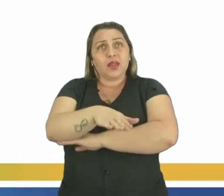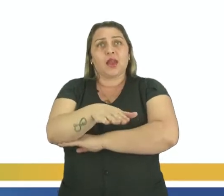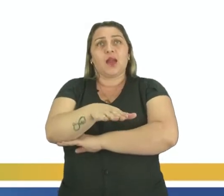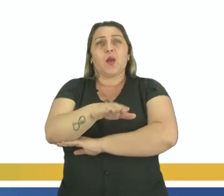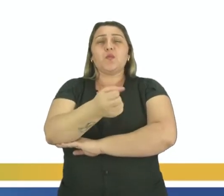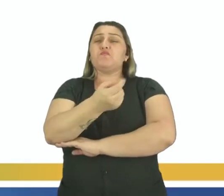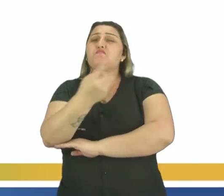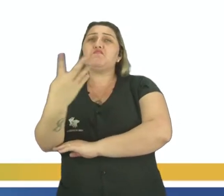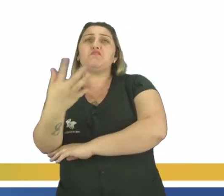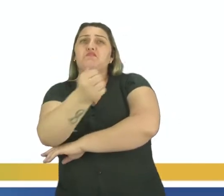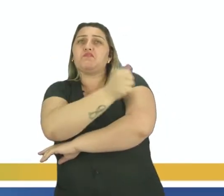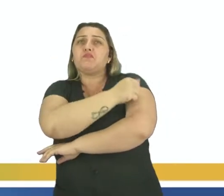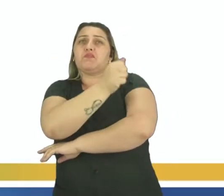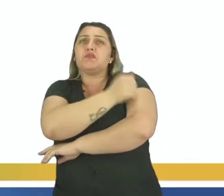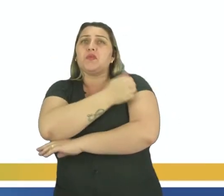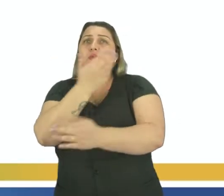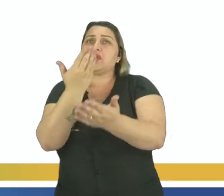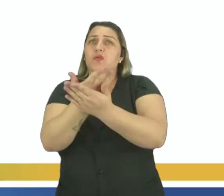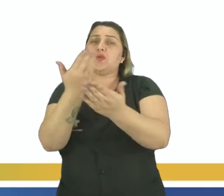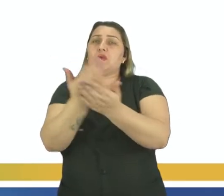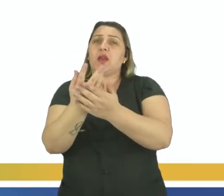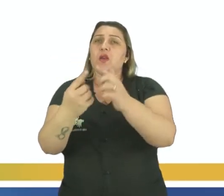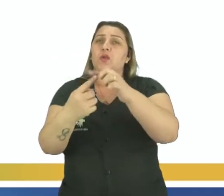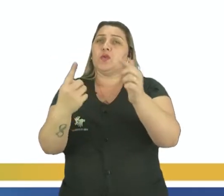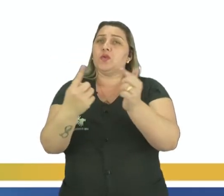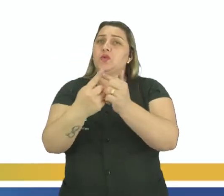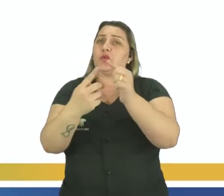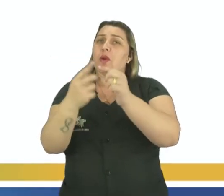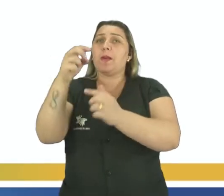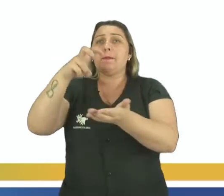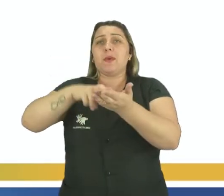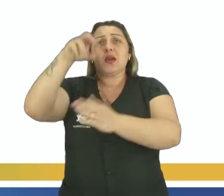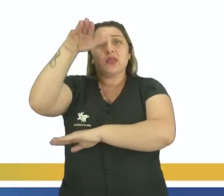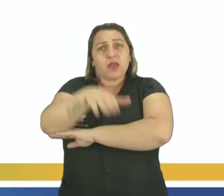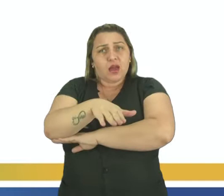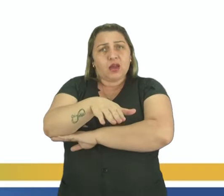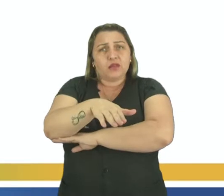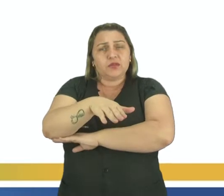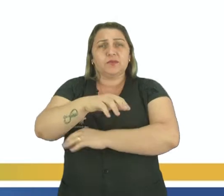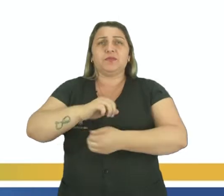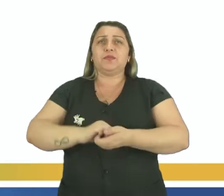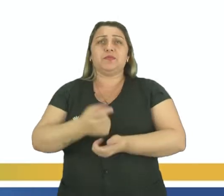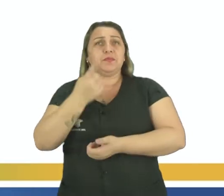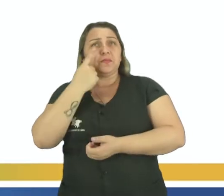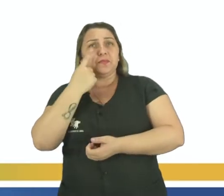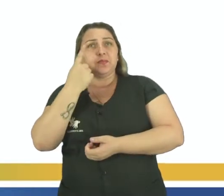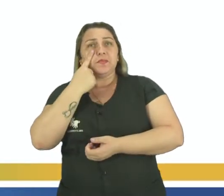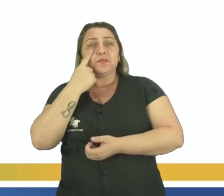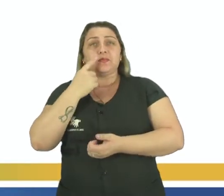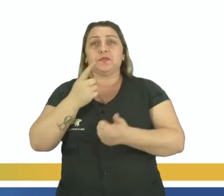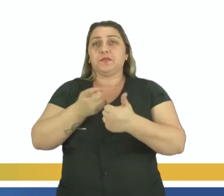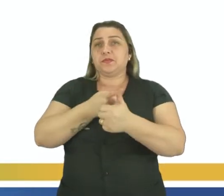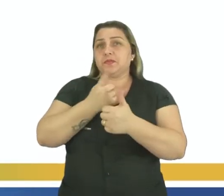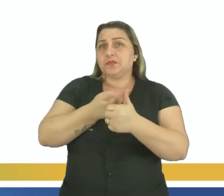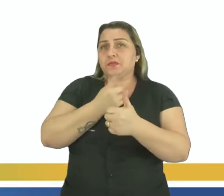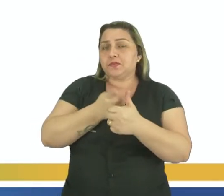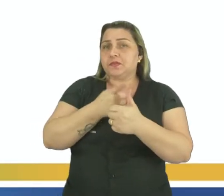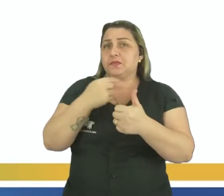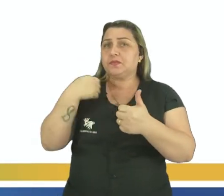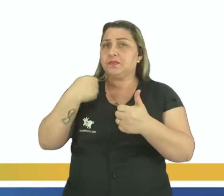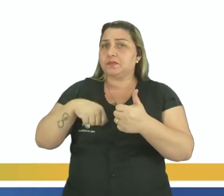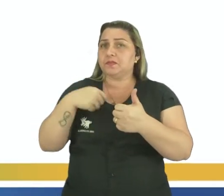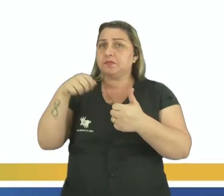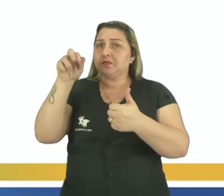tarde. Quantos alunos estudam nos 2 turnos? Observe, a primeira coisa que eu